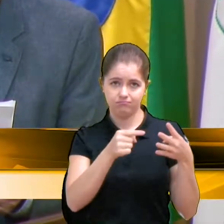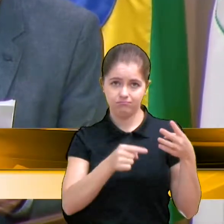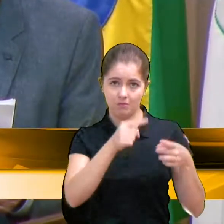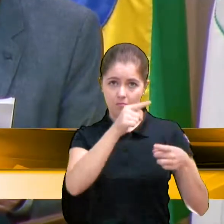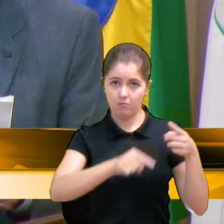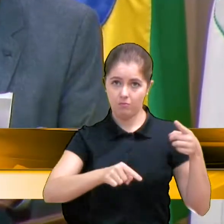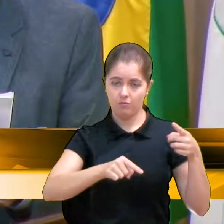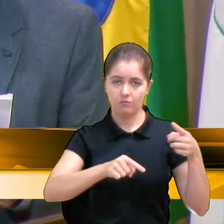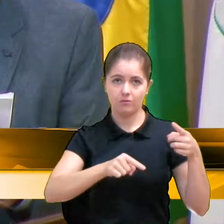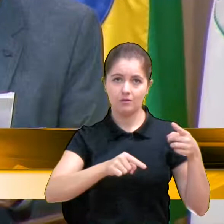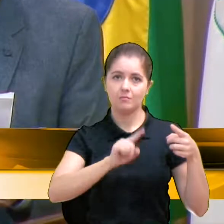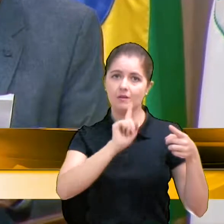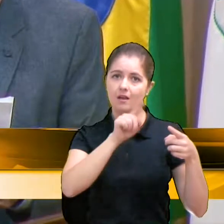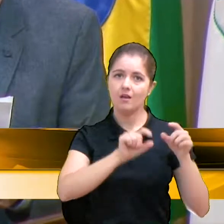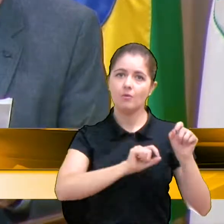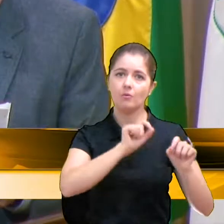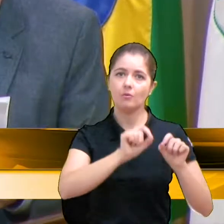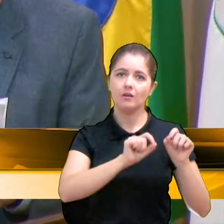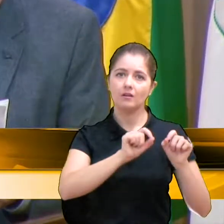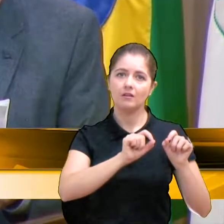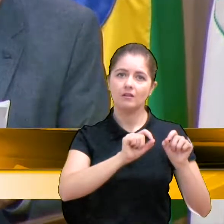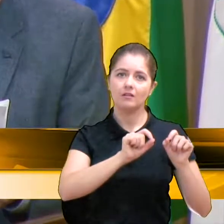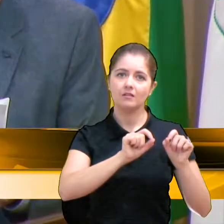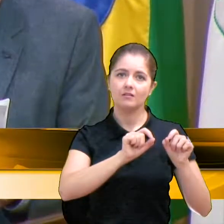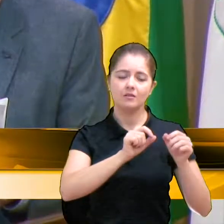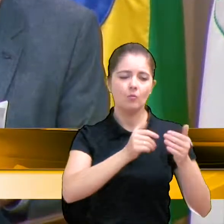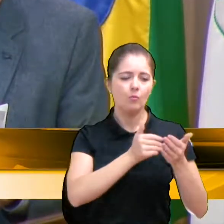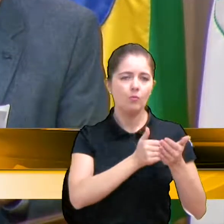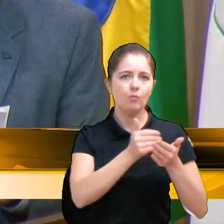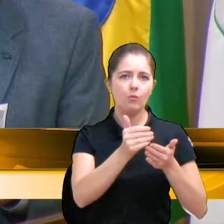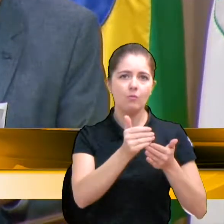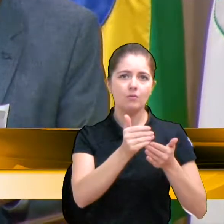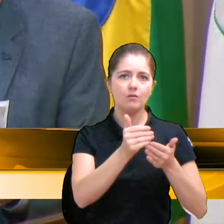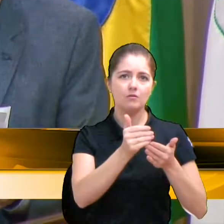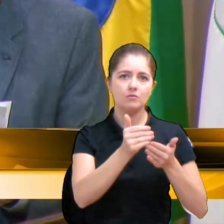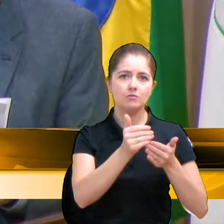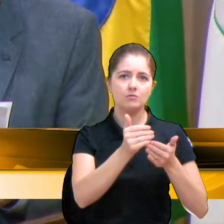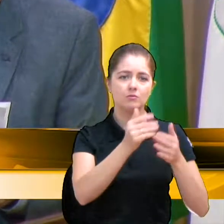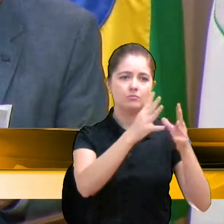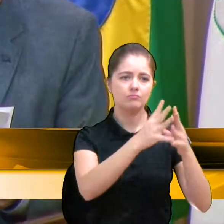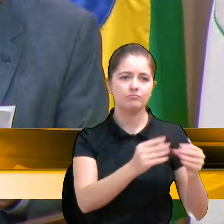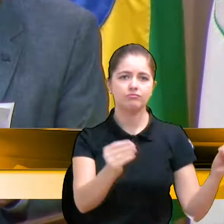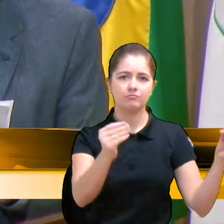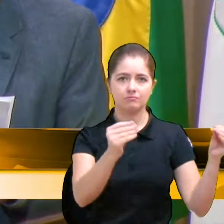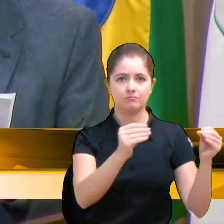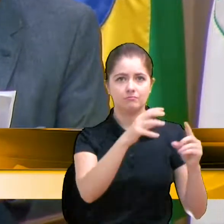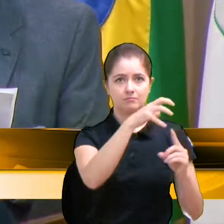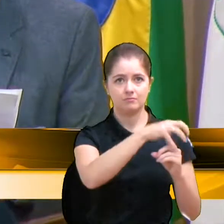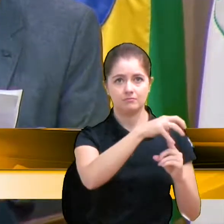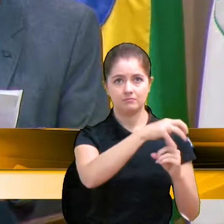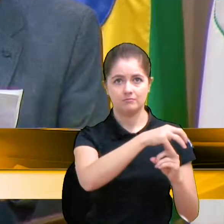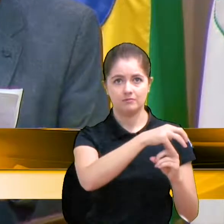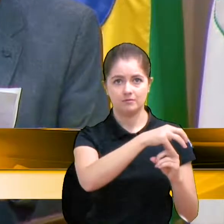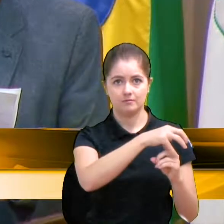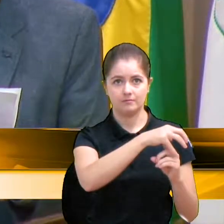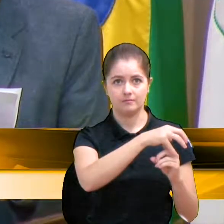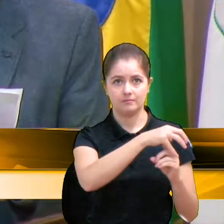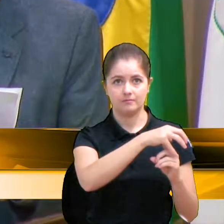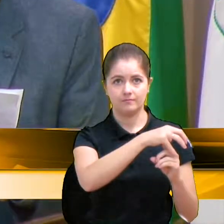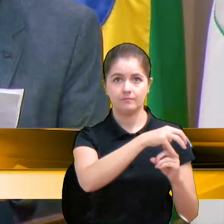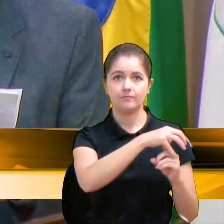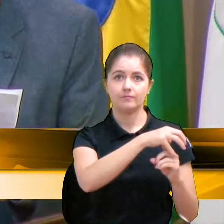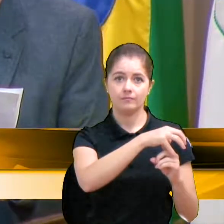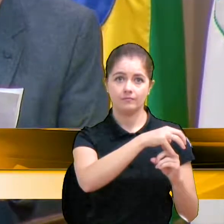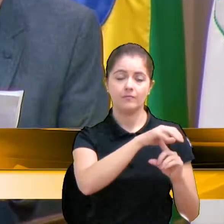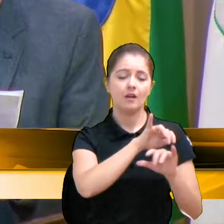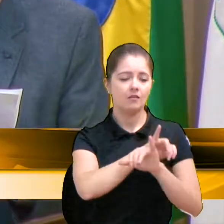passo para que pretende demonstrar com a feira aos poucos. O recado transmitido ao